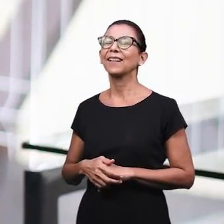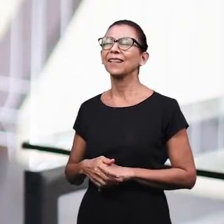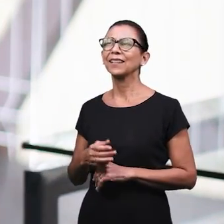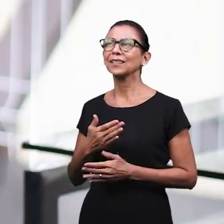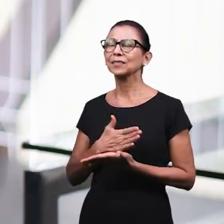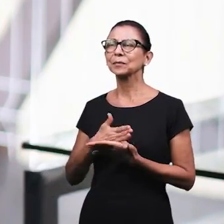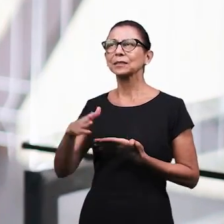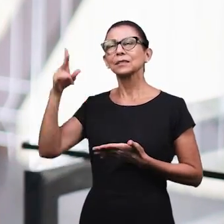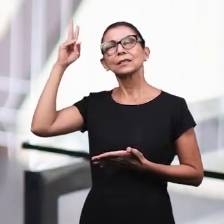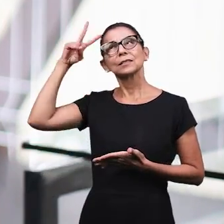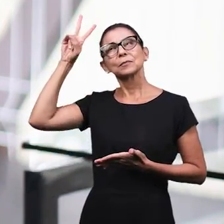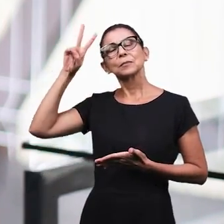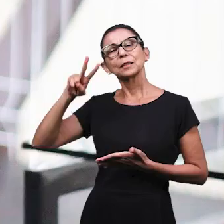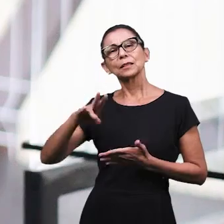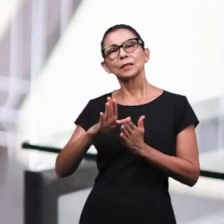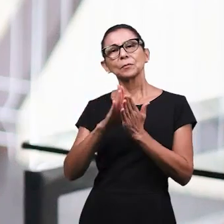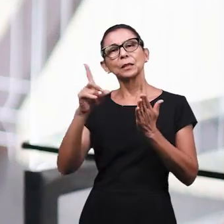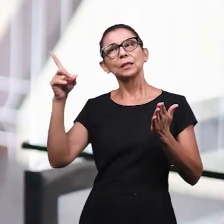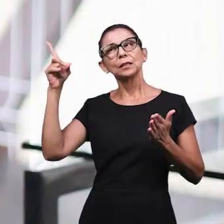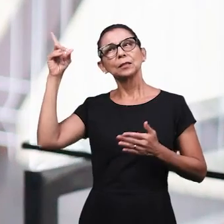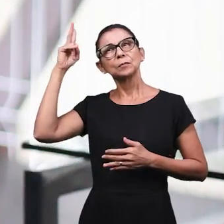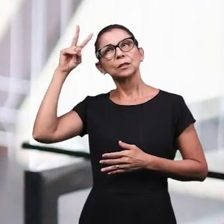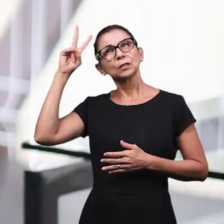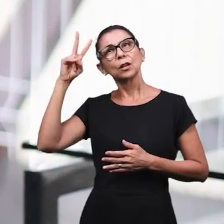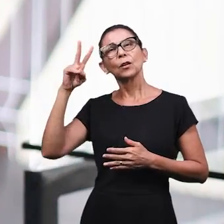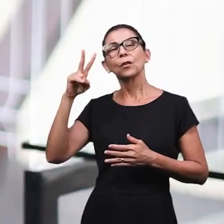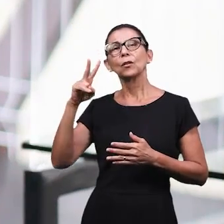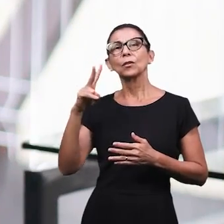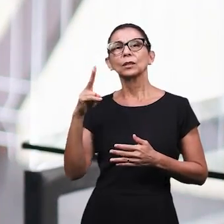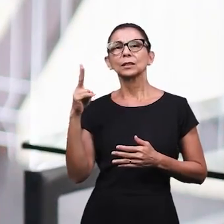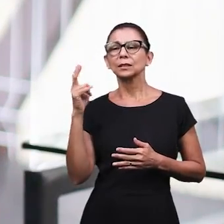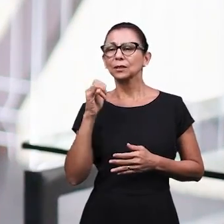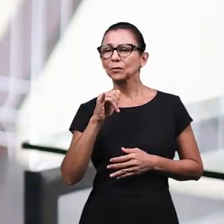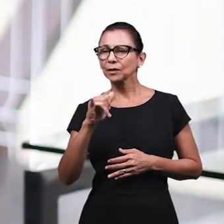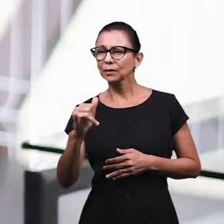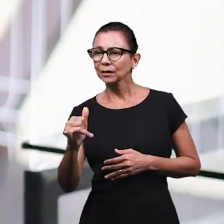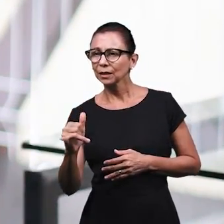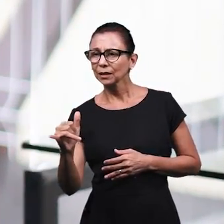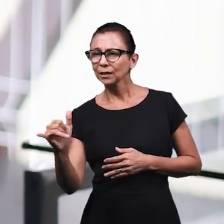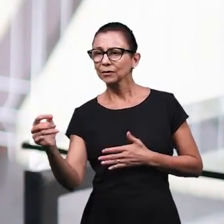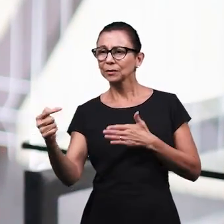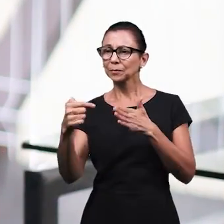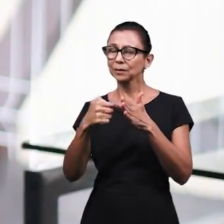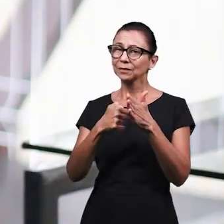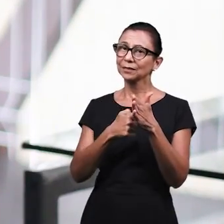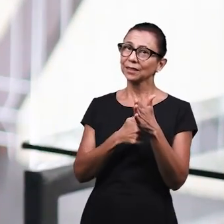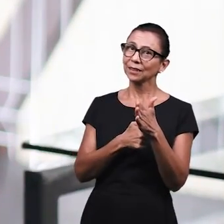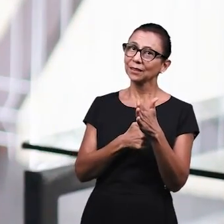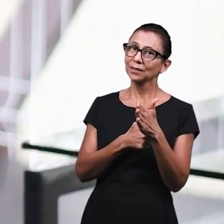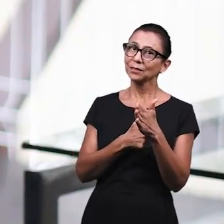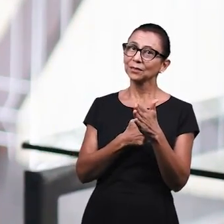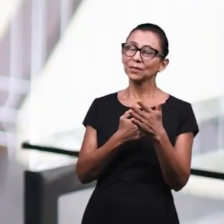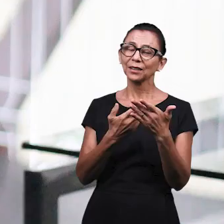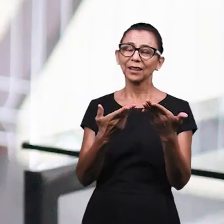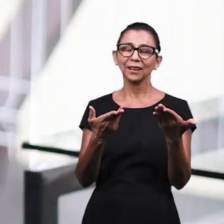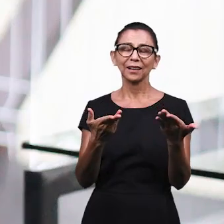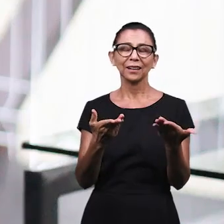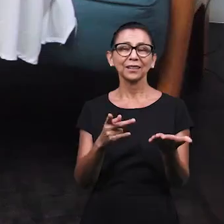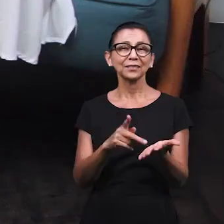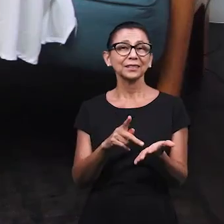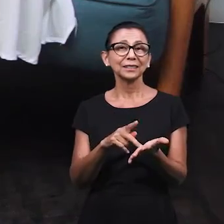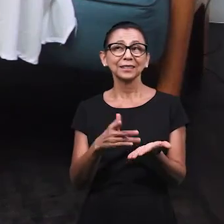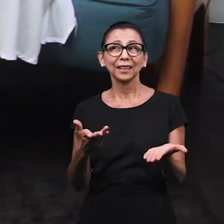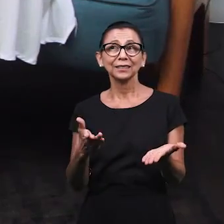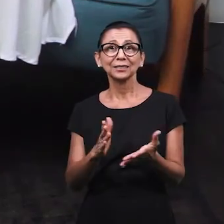eu sentava com elas, eu contava as histórias da Bíblia e elas me faziam perguntas. E aí eu esqueci que eu não estava gravando mais para o